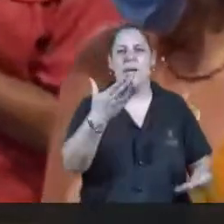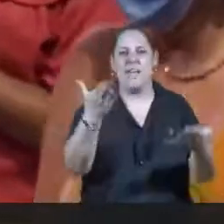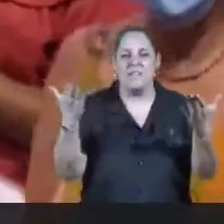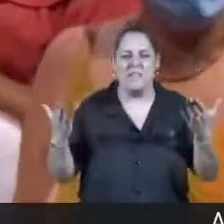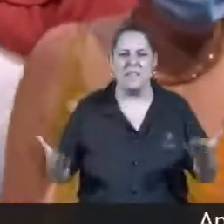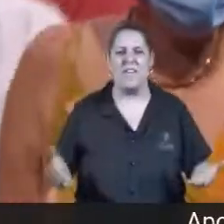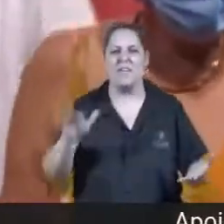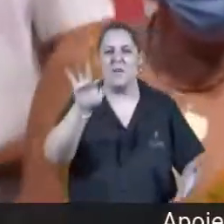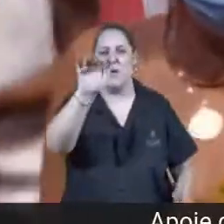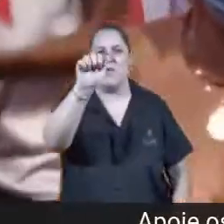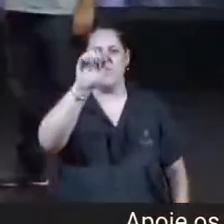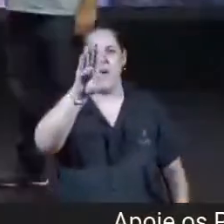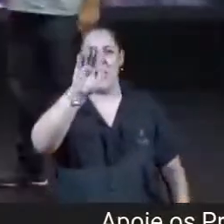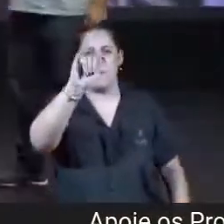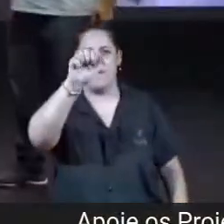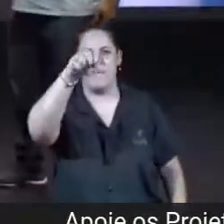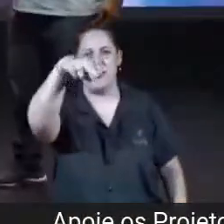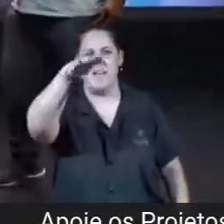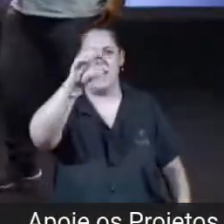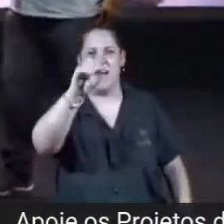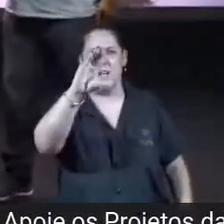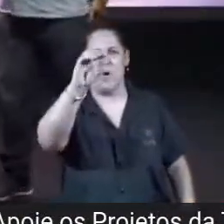Bem-vindo, Fabiano Contarato.